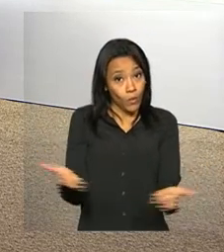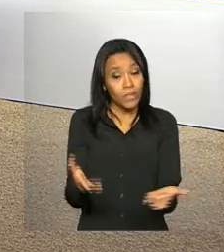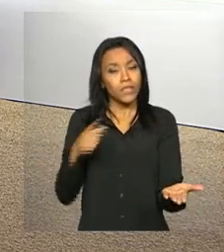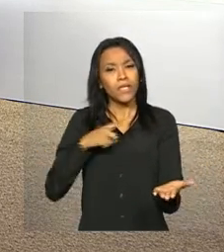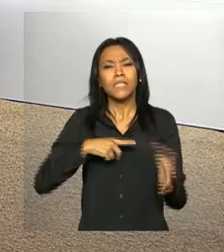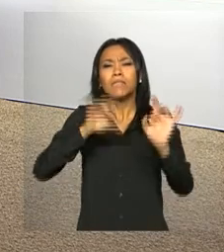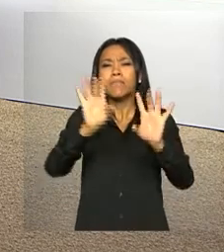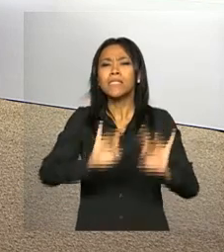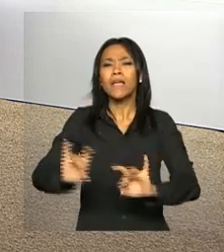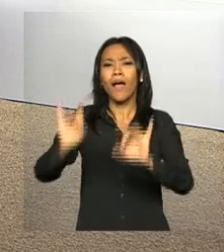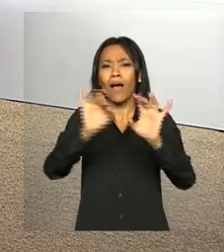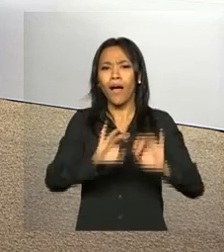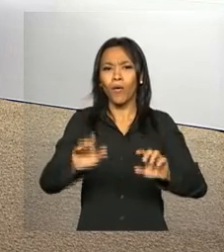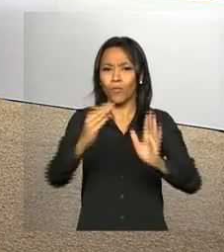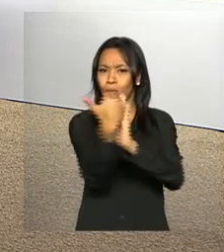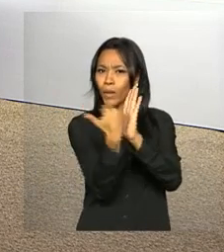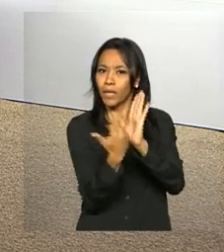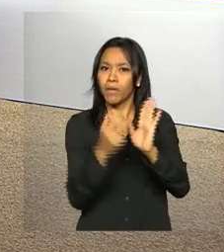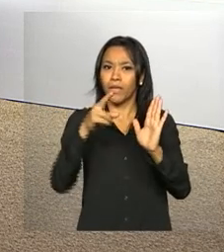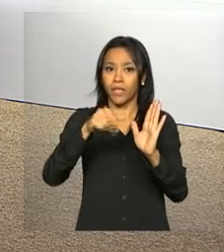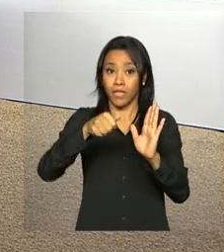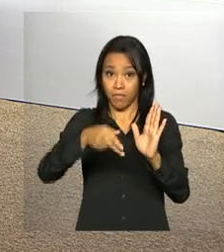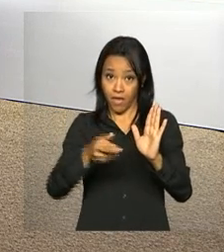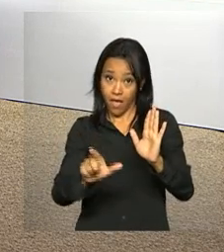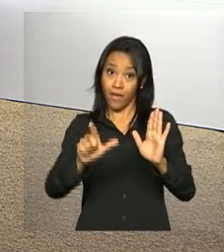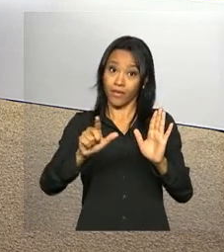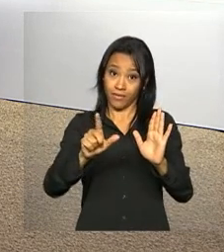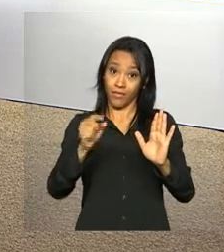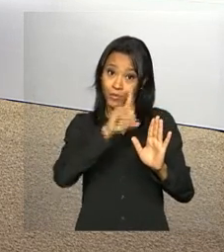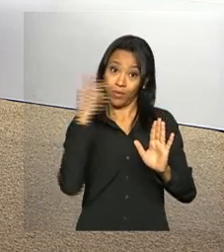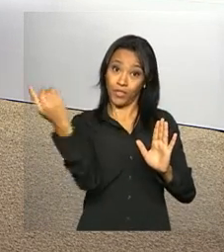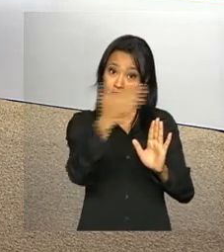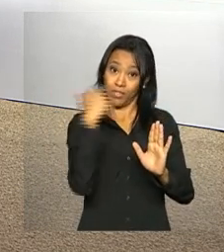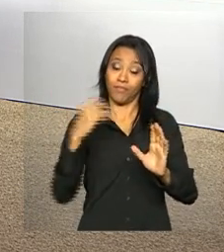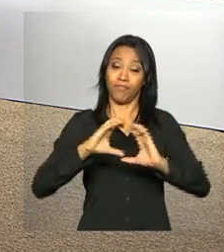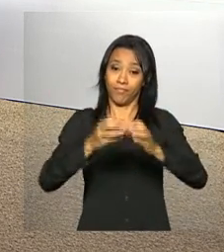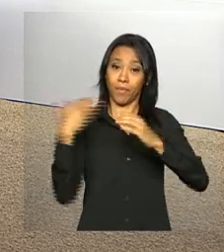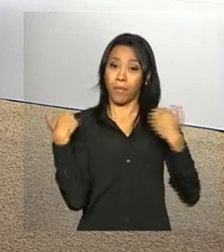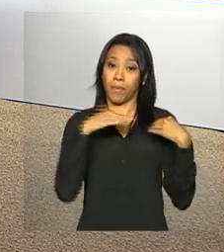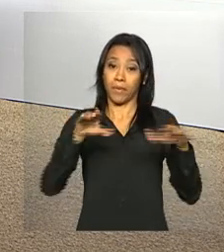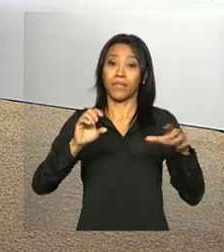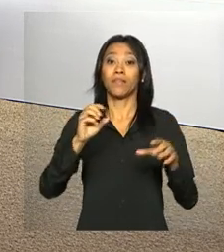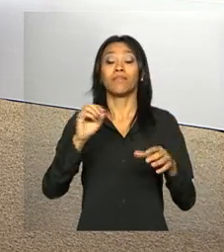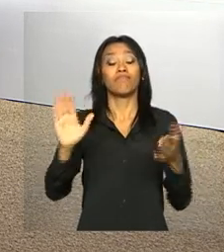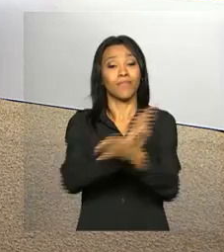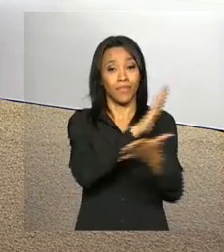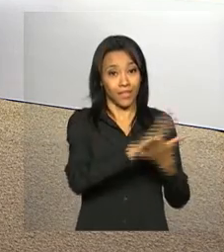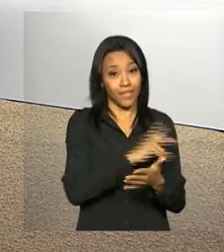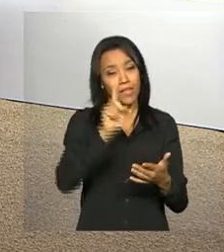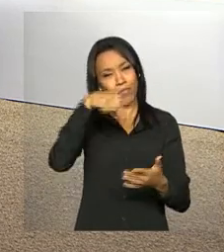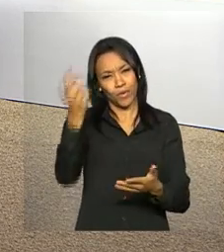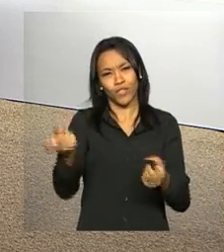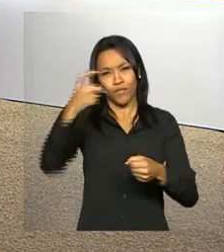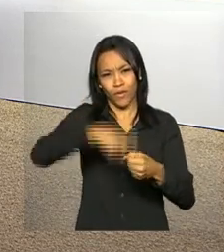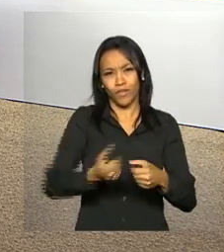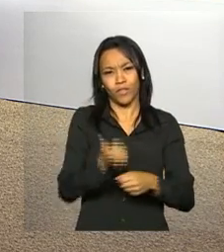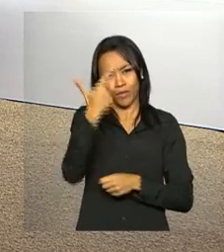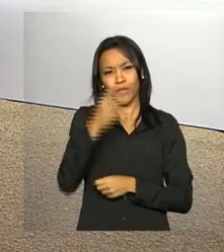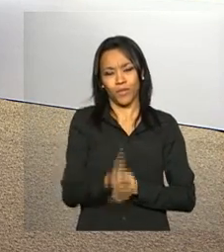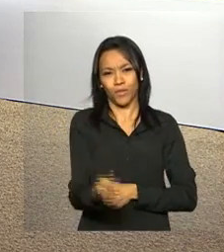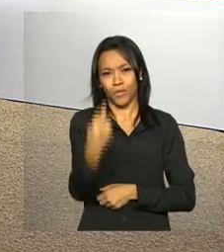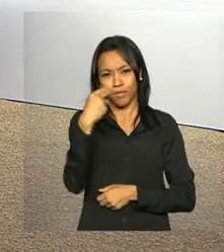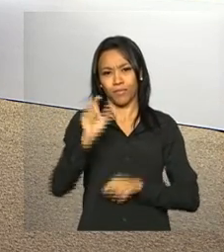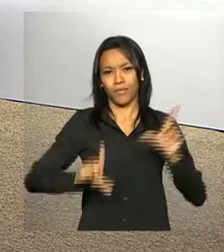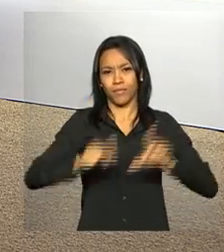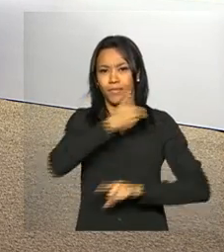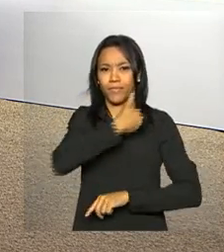especial sobre o dia nacional de mobilização básica zero logo mais ao meio-dia a gente volta com outras informações continue na nbr